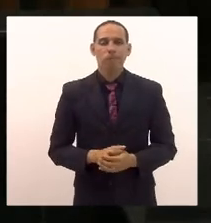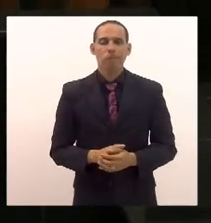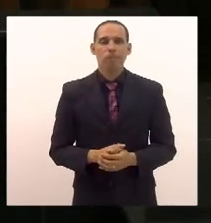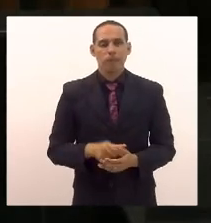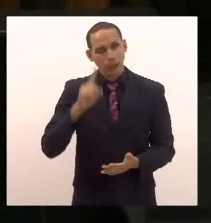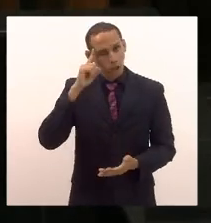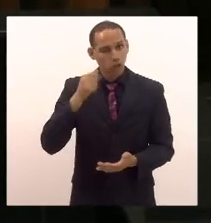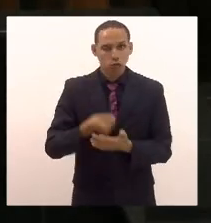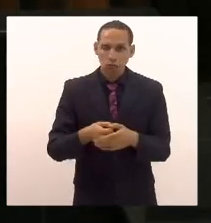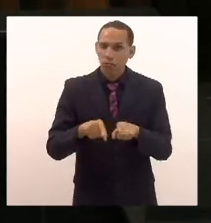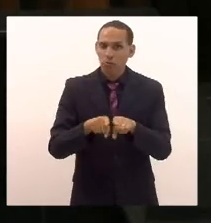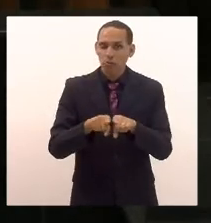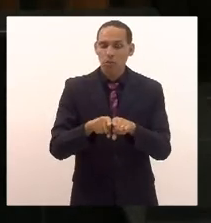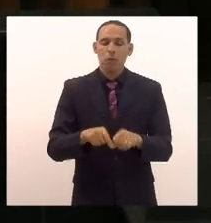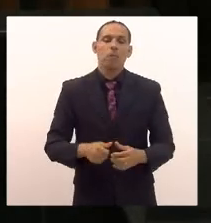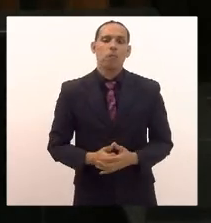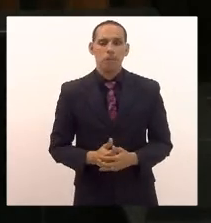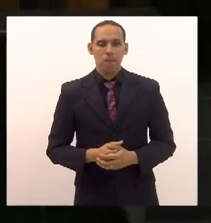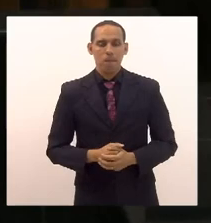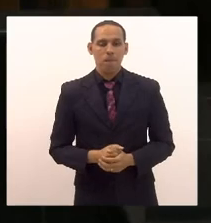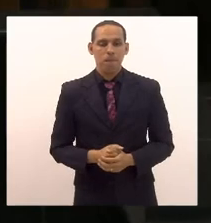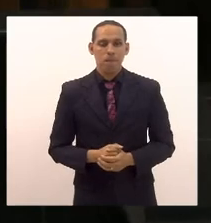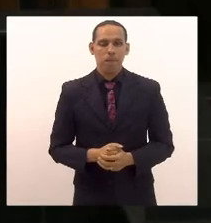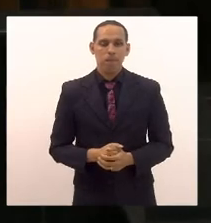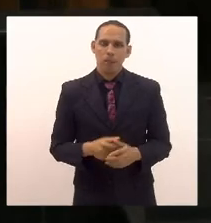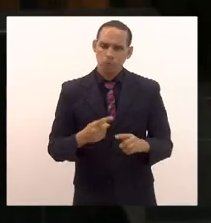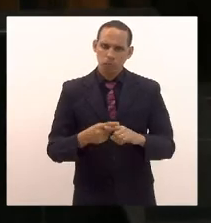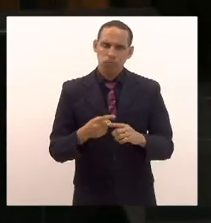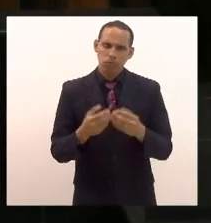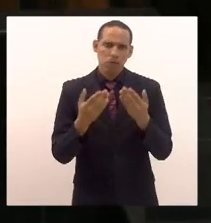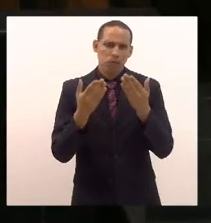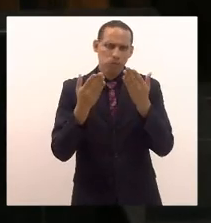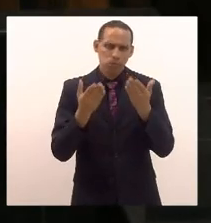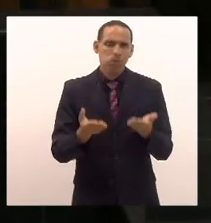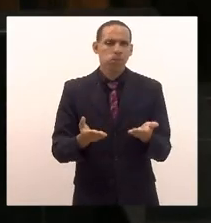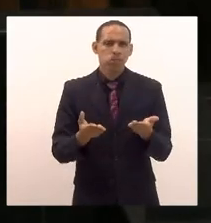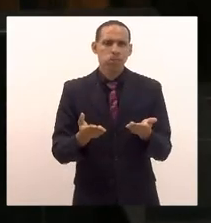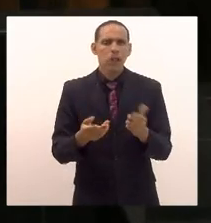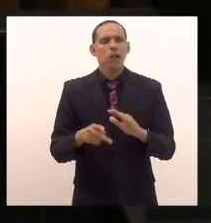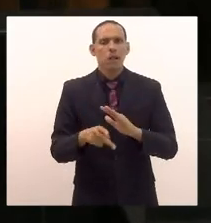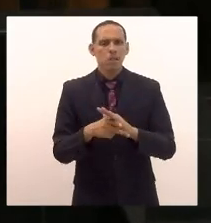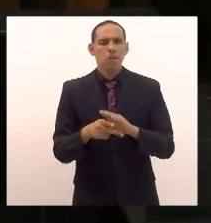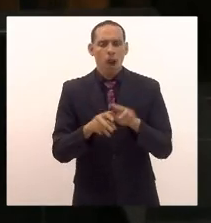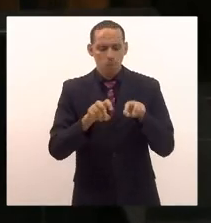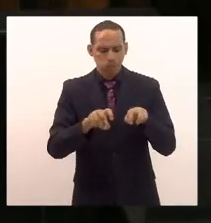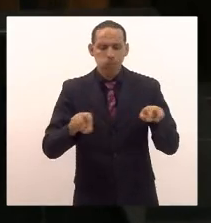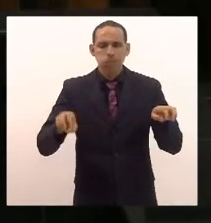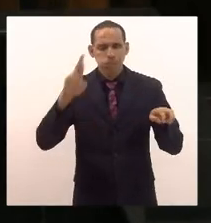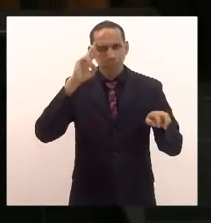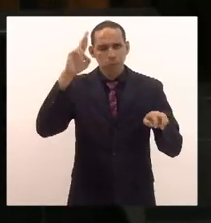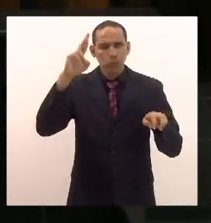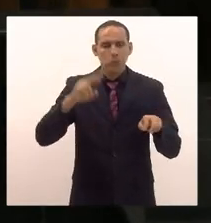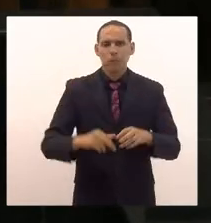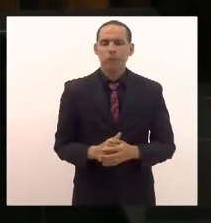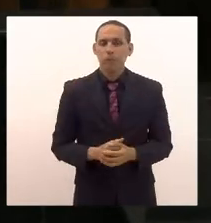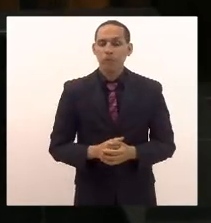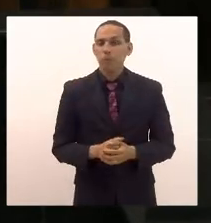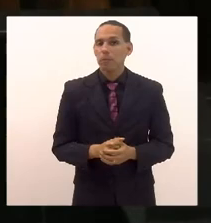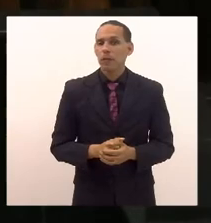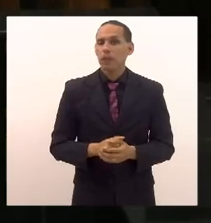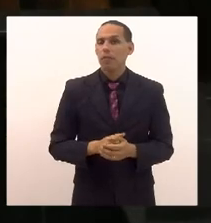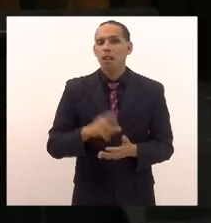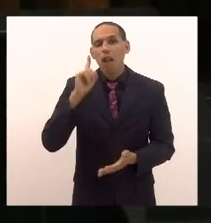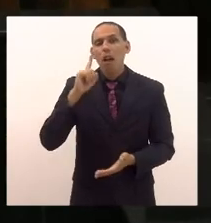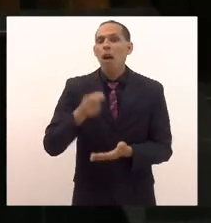decisão também visto que vossa excelência pertence a mesa diretora foi a